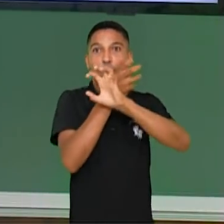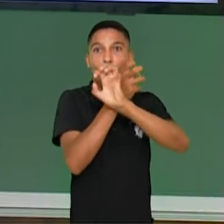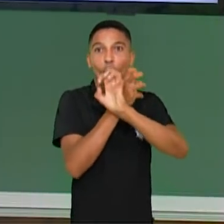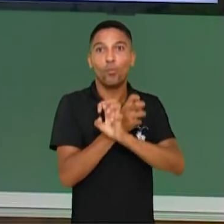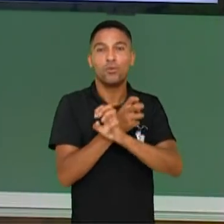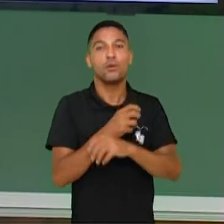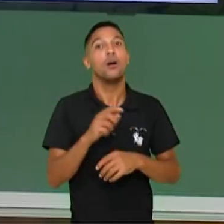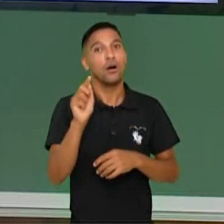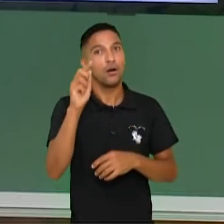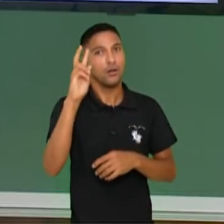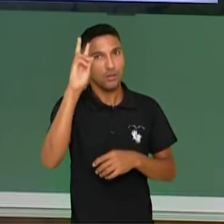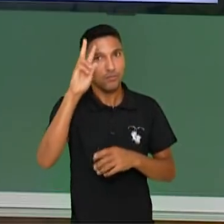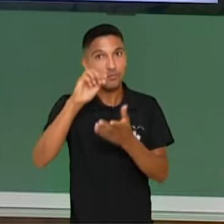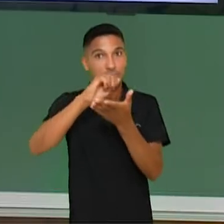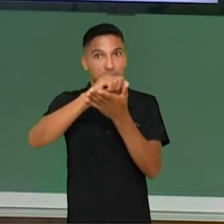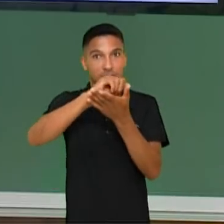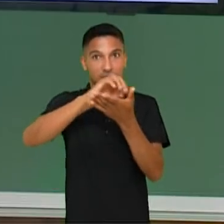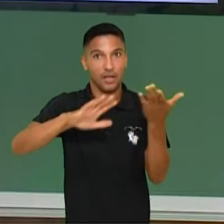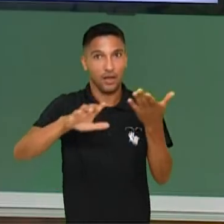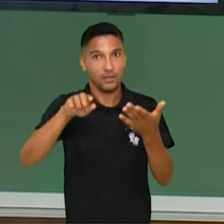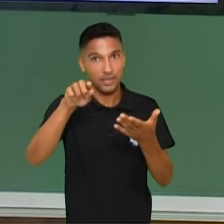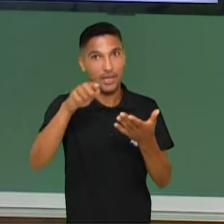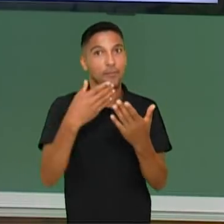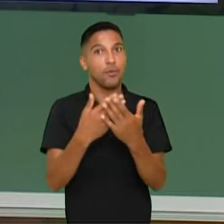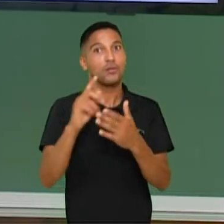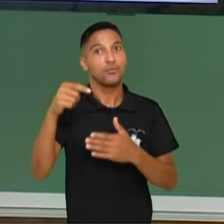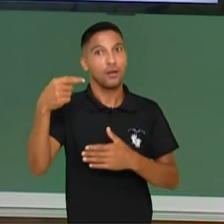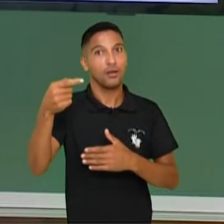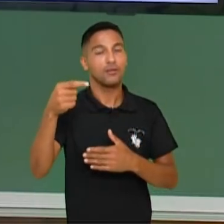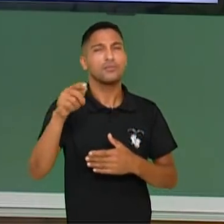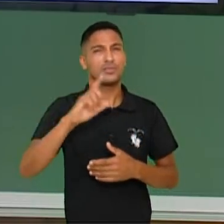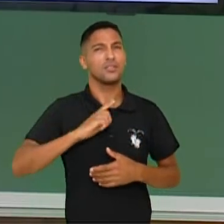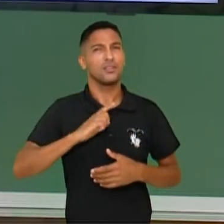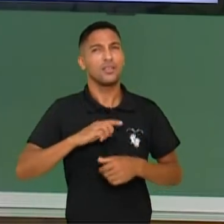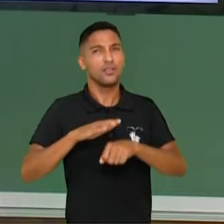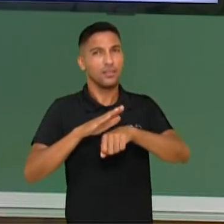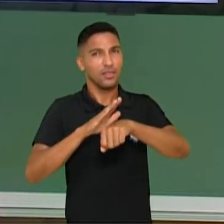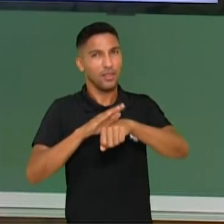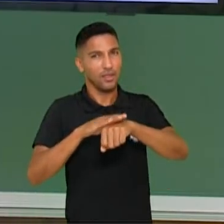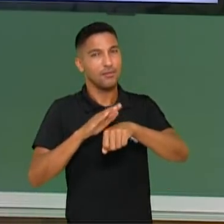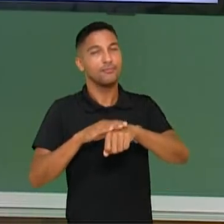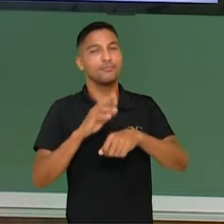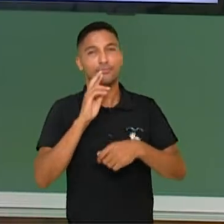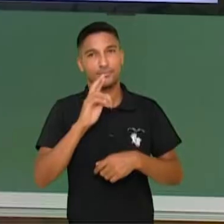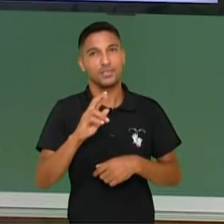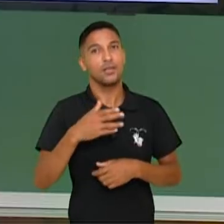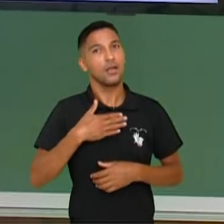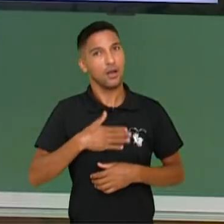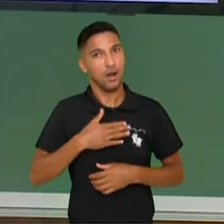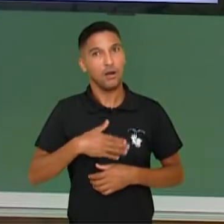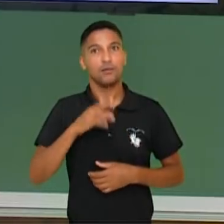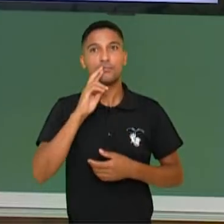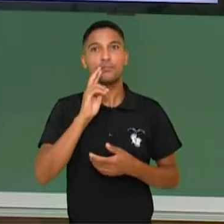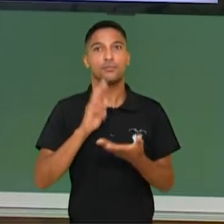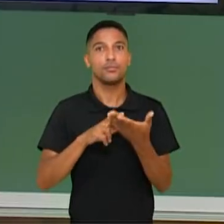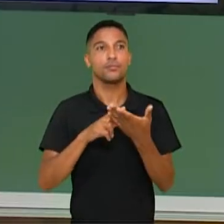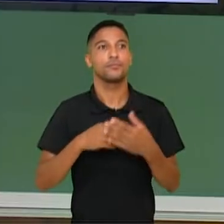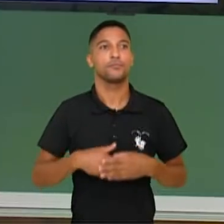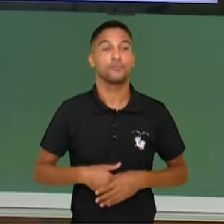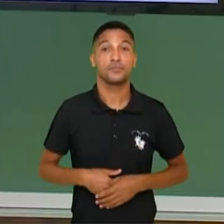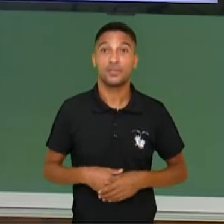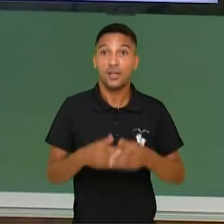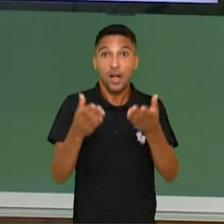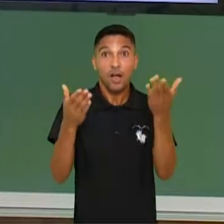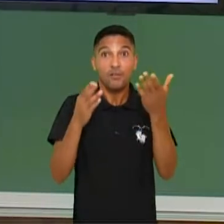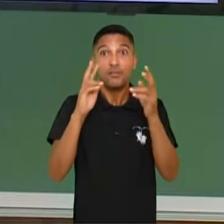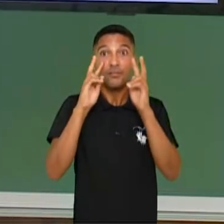com calma, que na próxima aula eu vou fazer a correção. Então vamos adiante? Trago para vocês mais Semana do